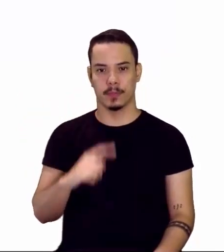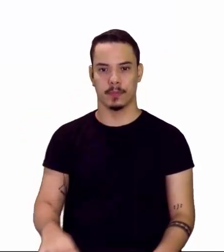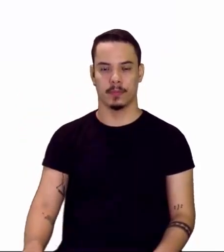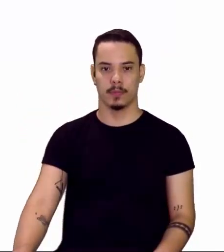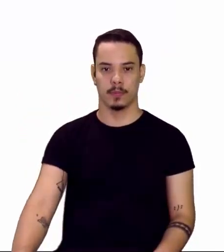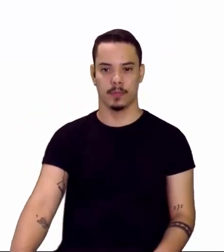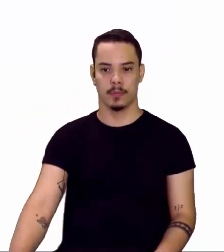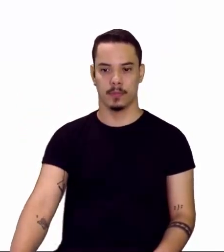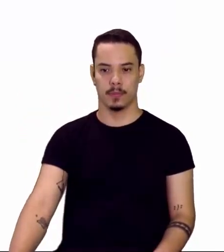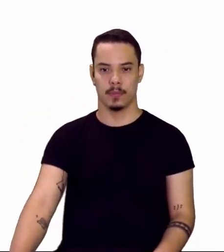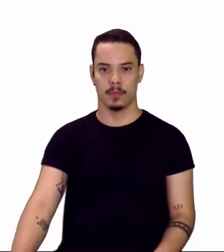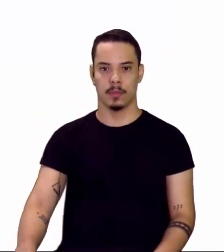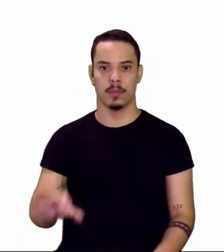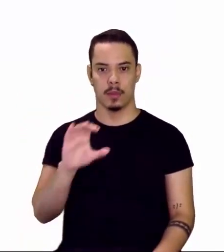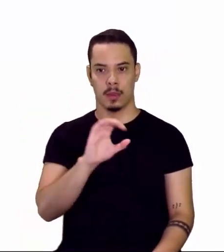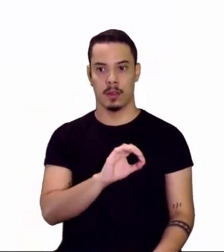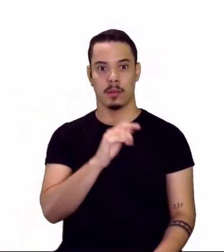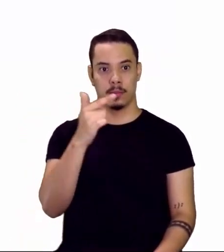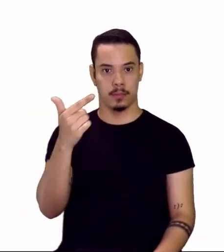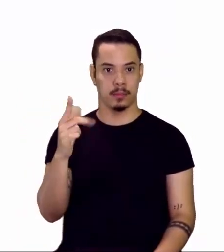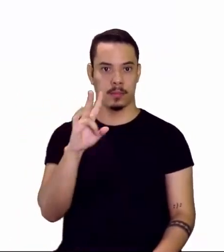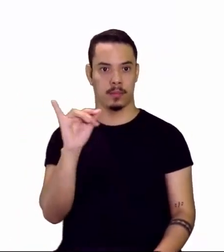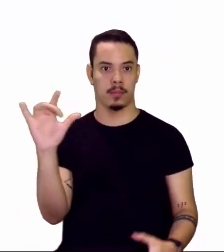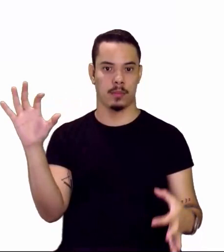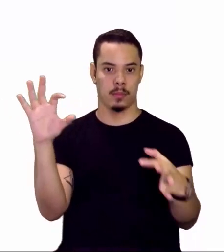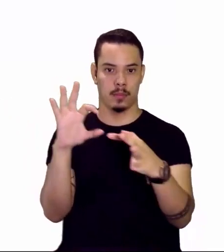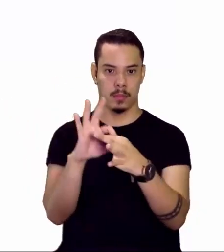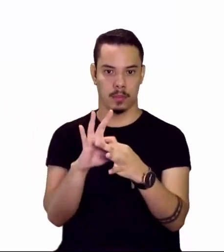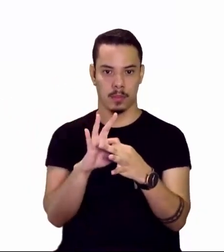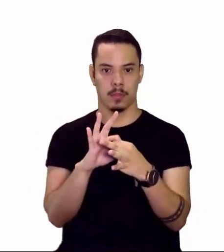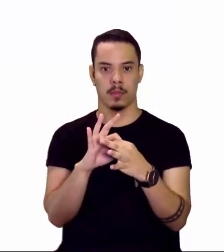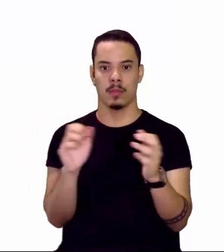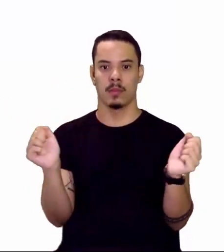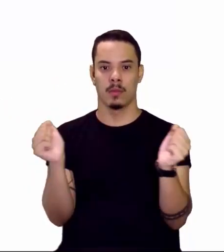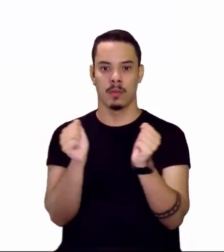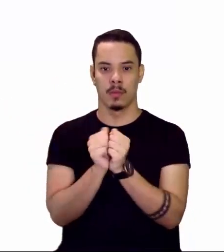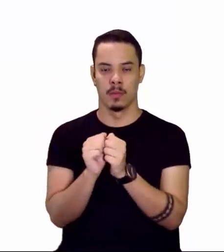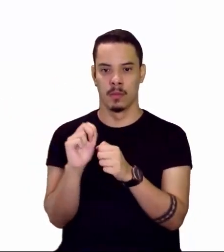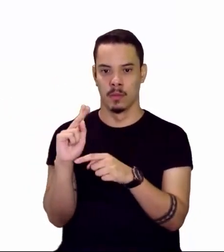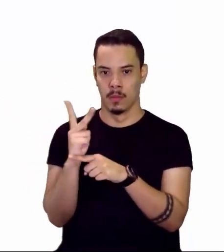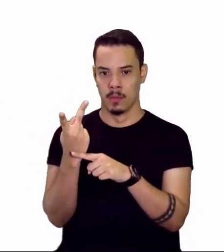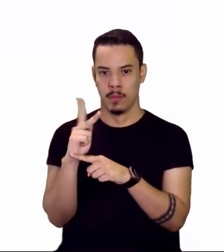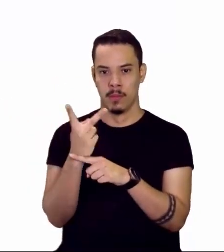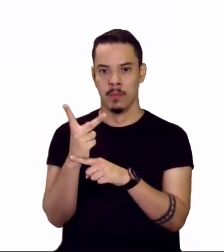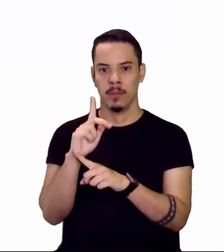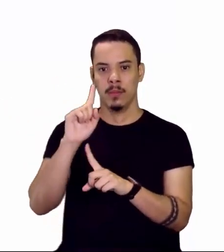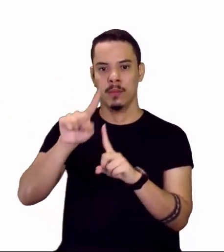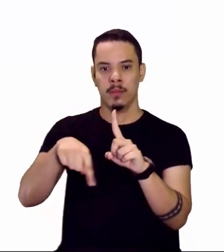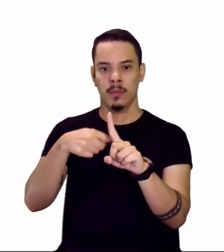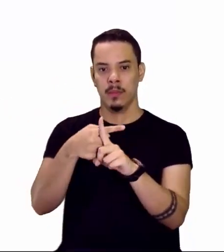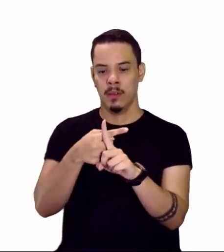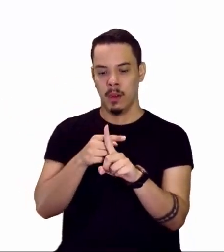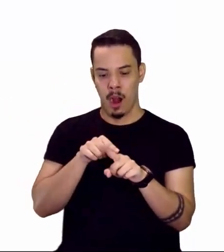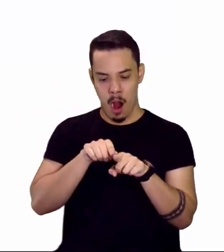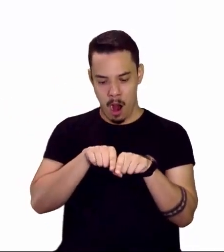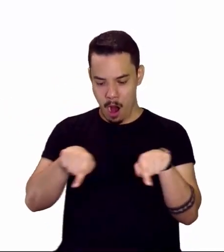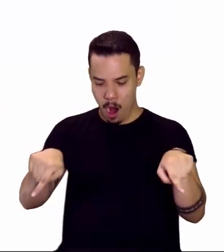O oxigênio, ele emparelha um elétron com outro elétron